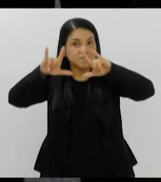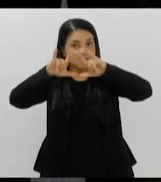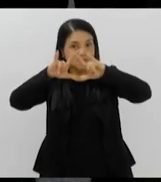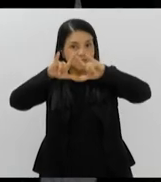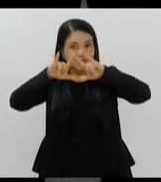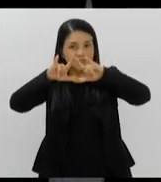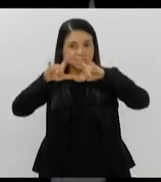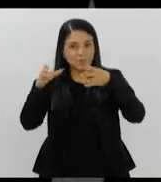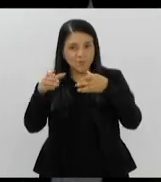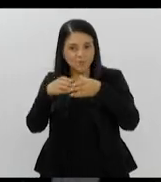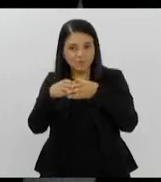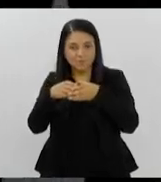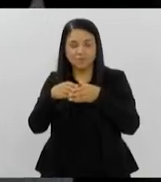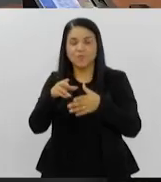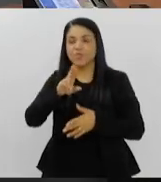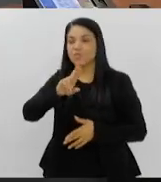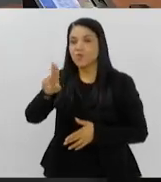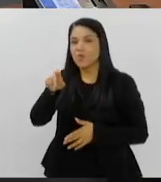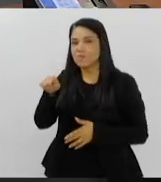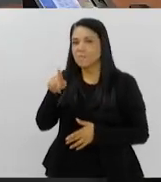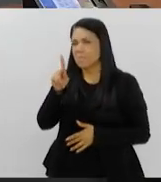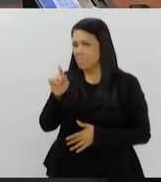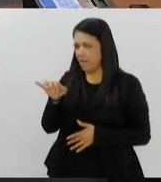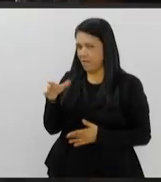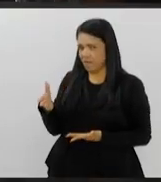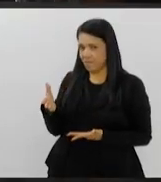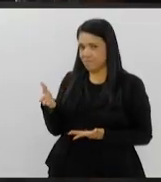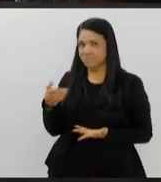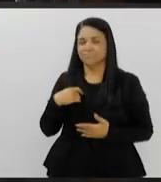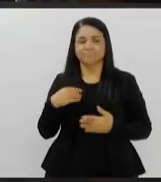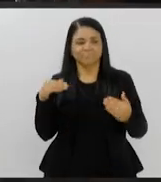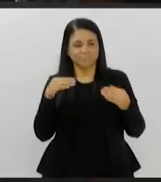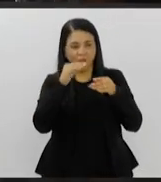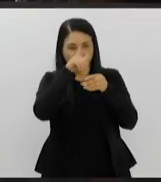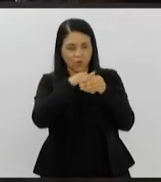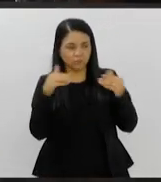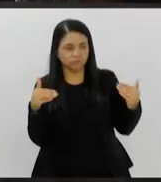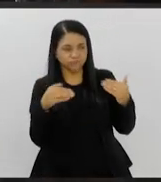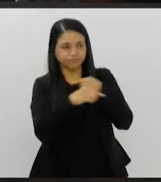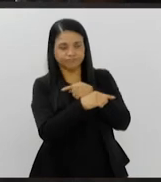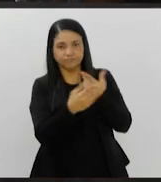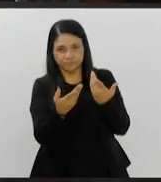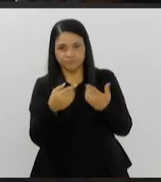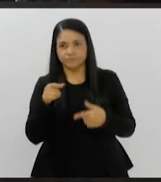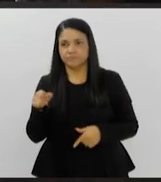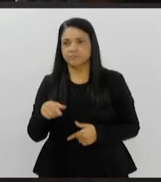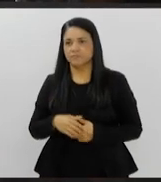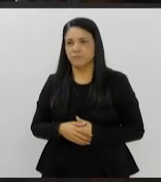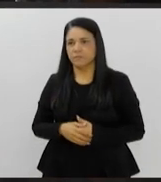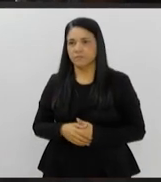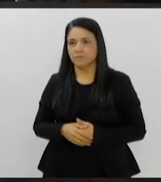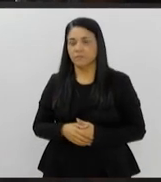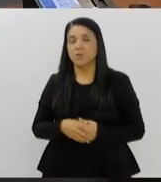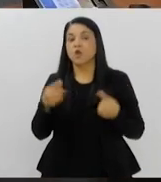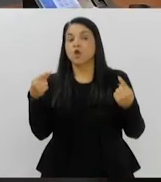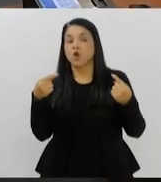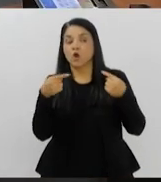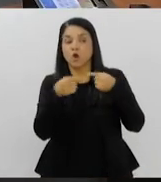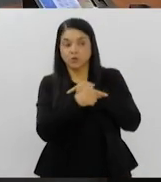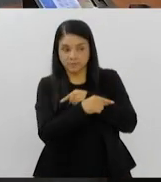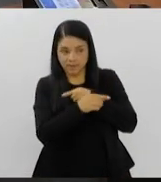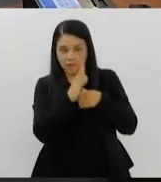nosso voto é contrário. Voto abstenção, né, deputada? Contrário,